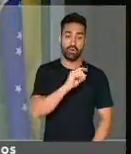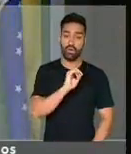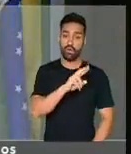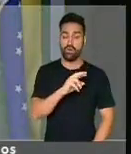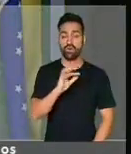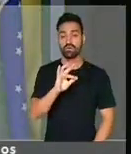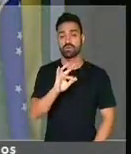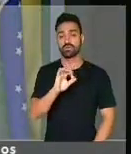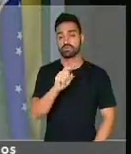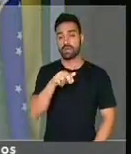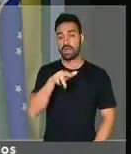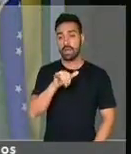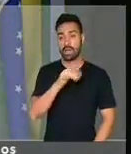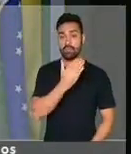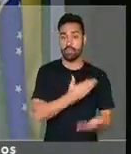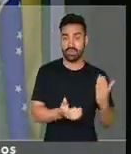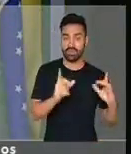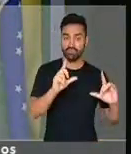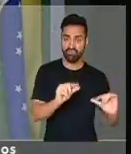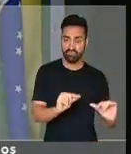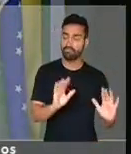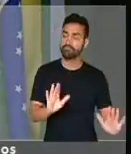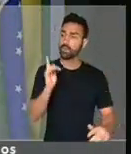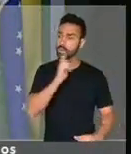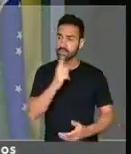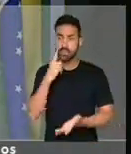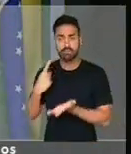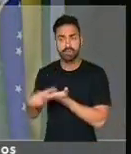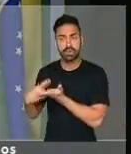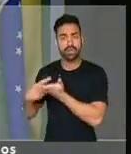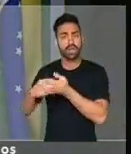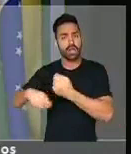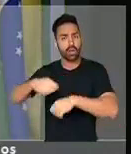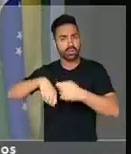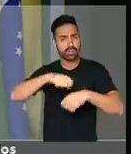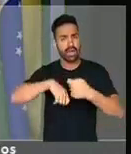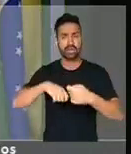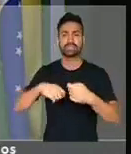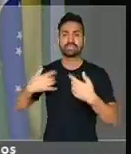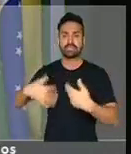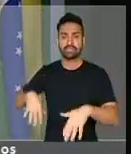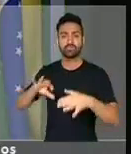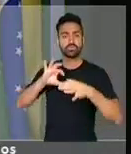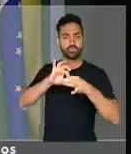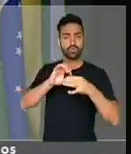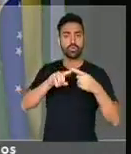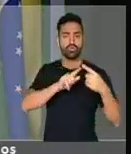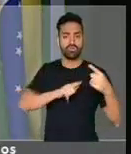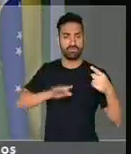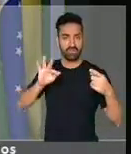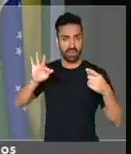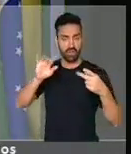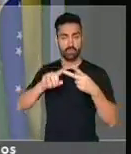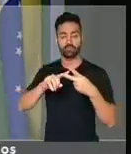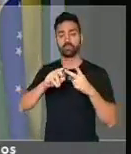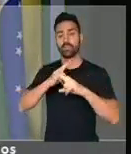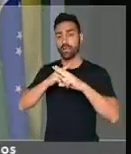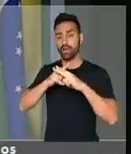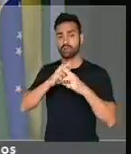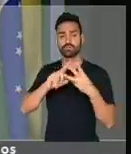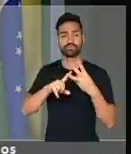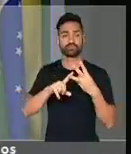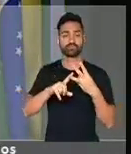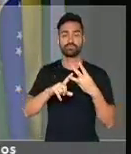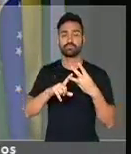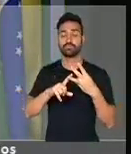Plano Sarney, que finalmente fizemos uma negociação extensa entre o governo federal, a